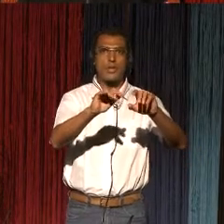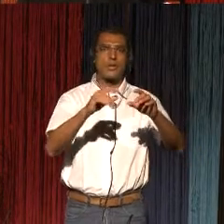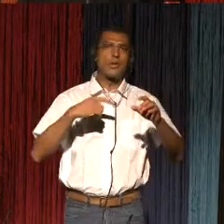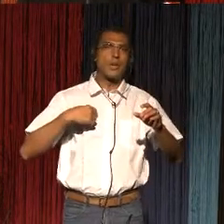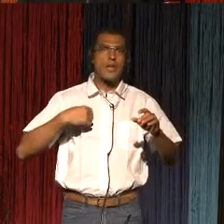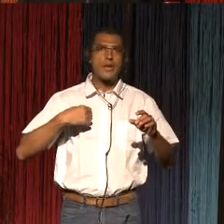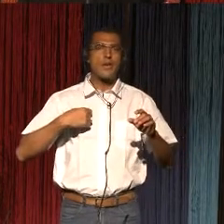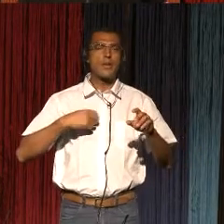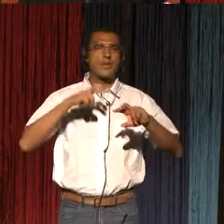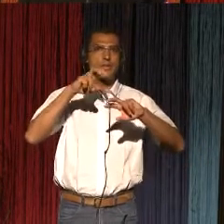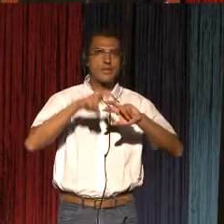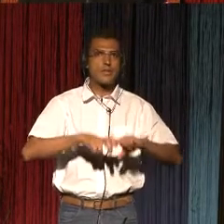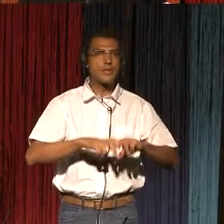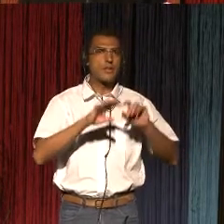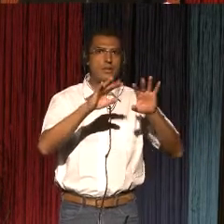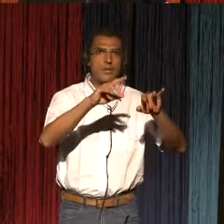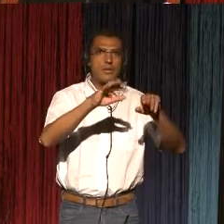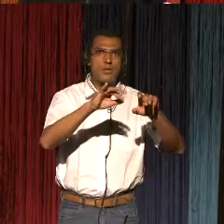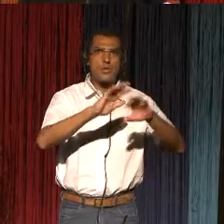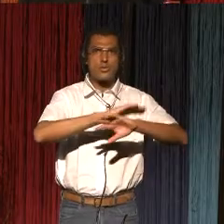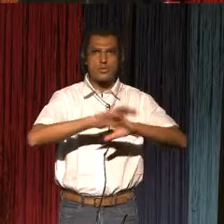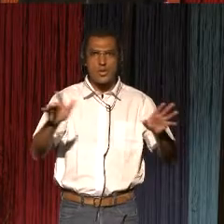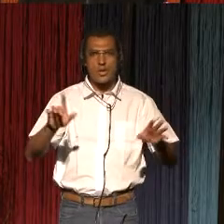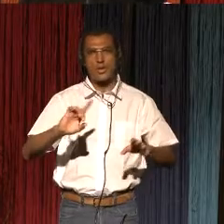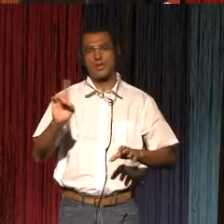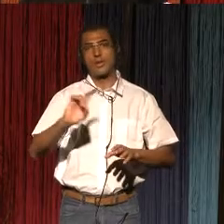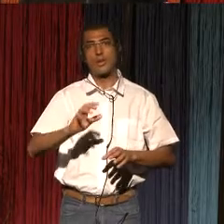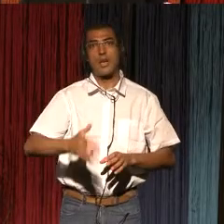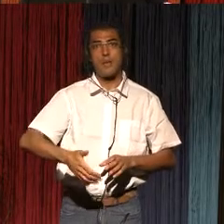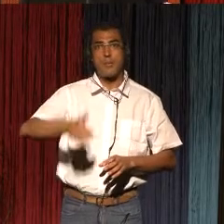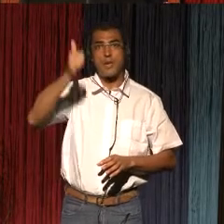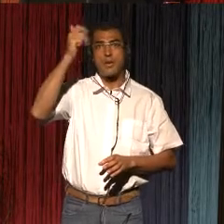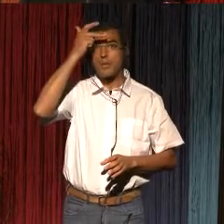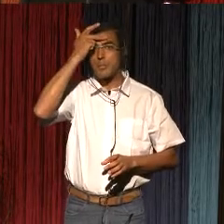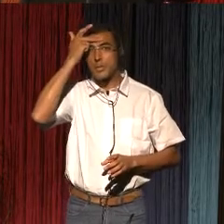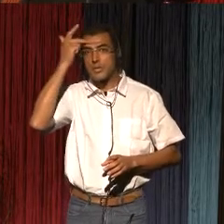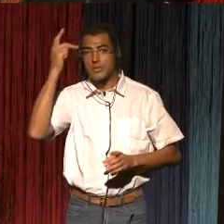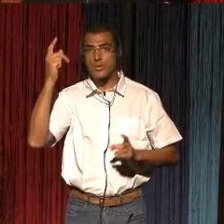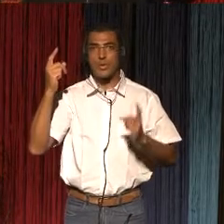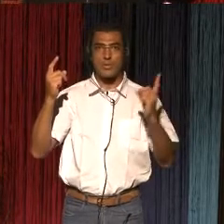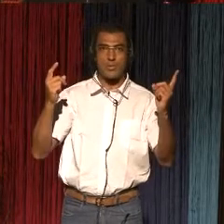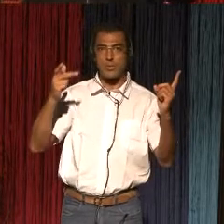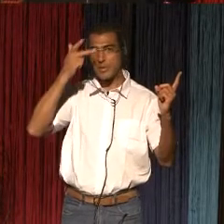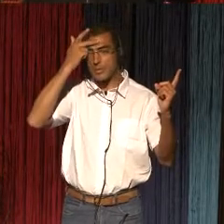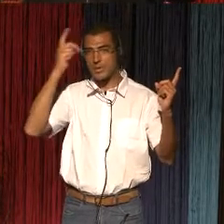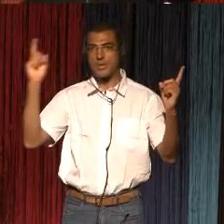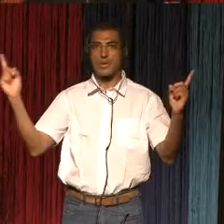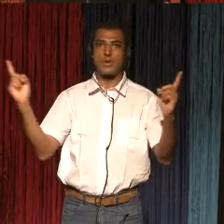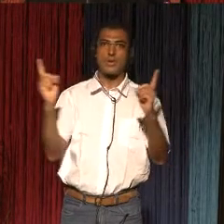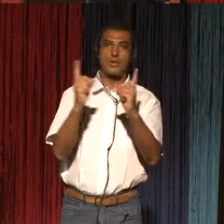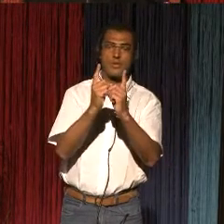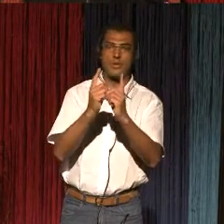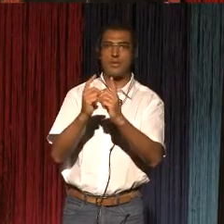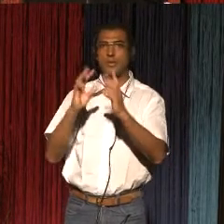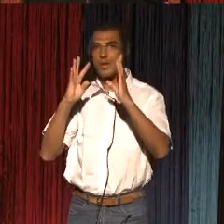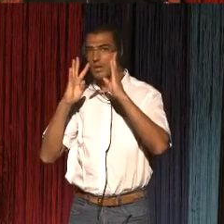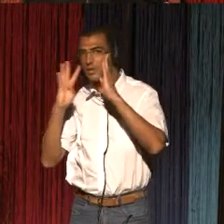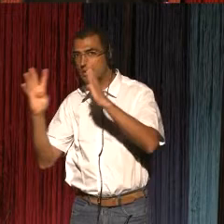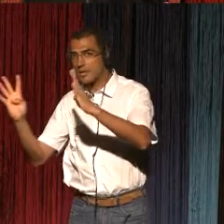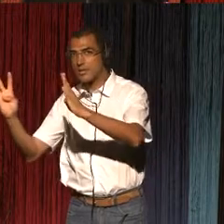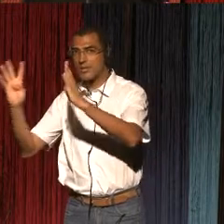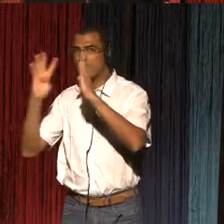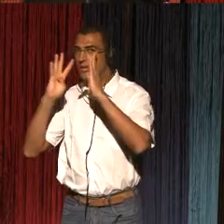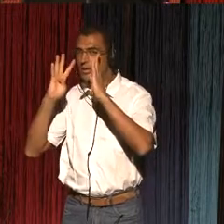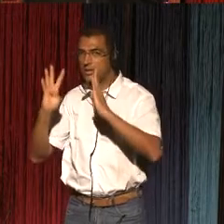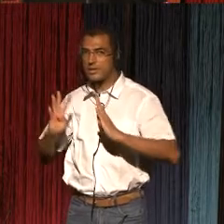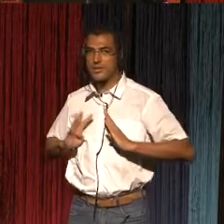cada participante de ter sucesso, que se preocupa com cada um deles, pode ser absolutamente crítico para que os participantes tenham